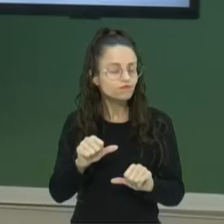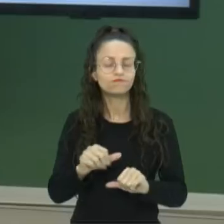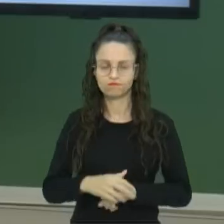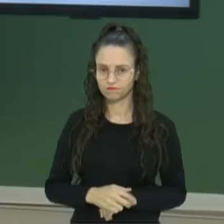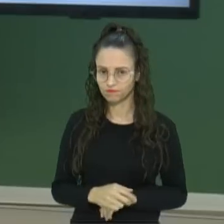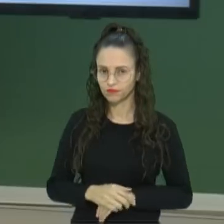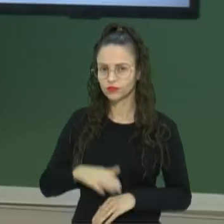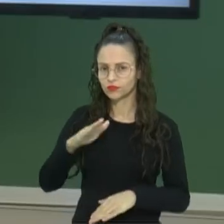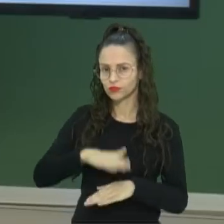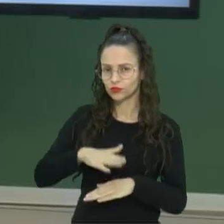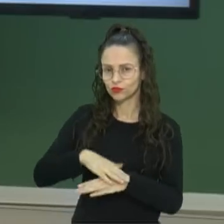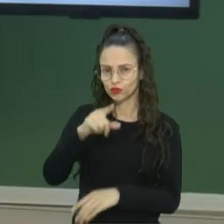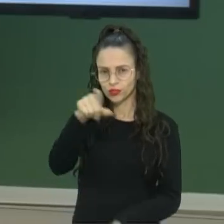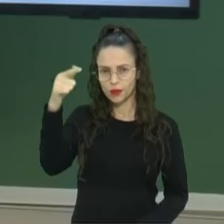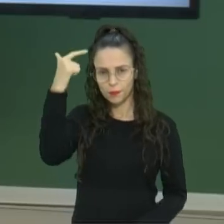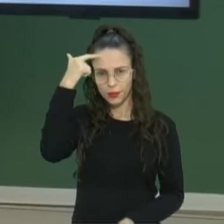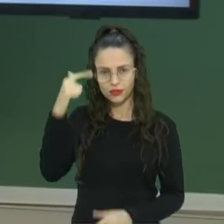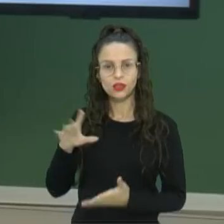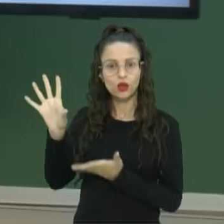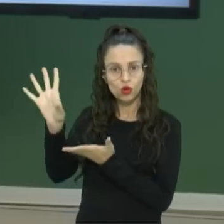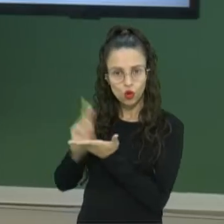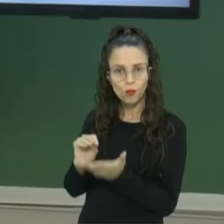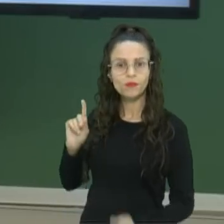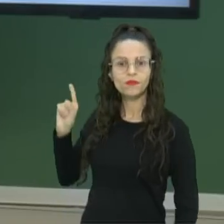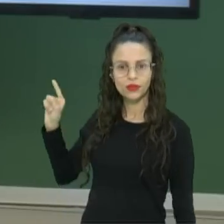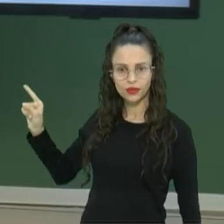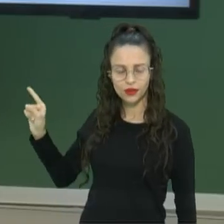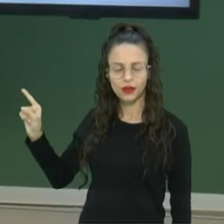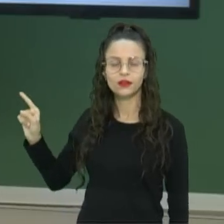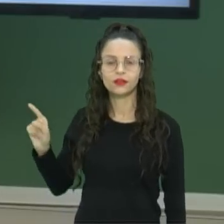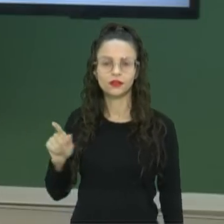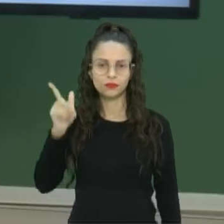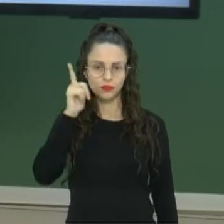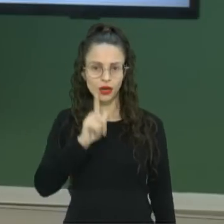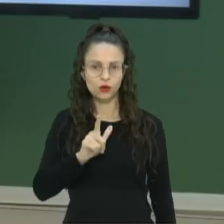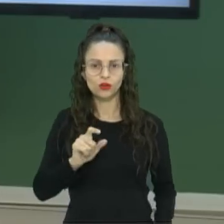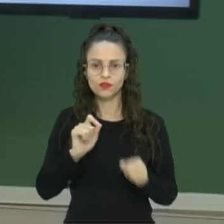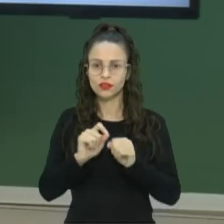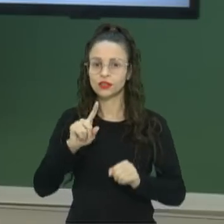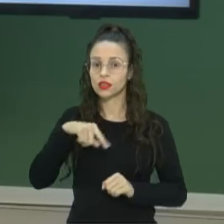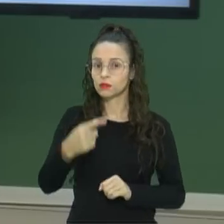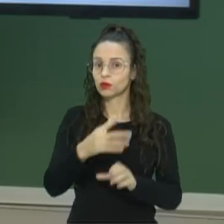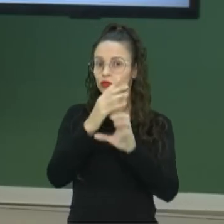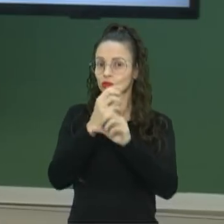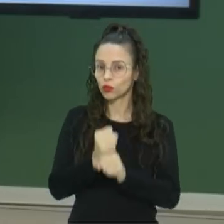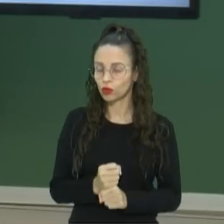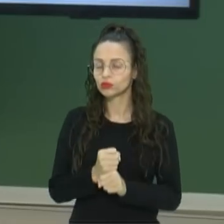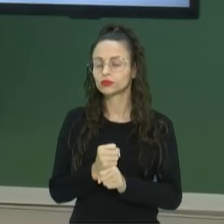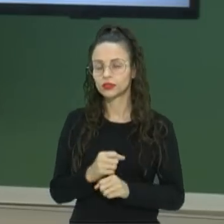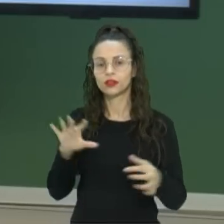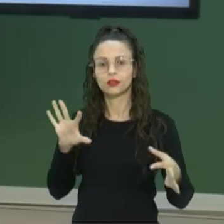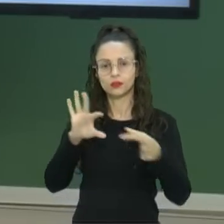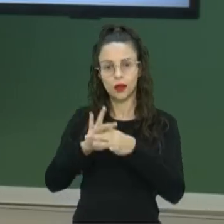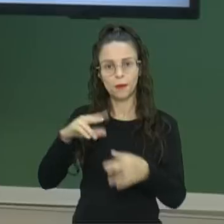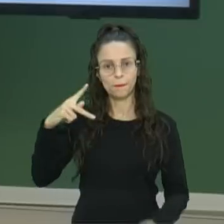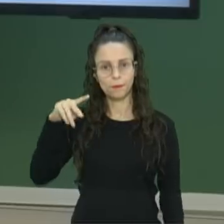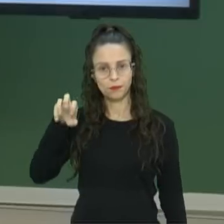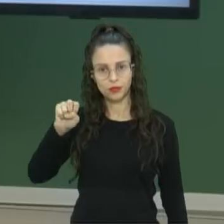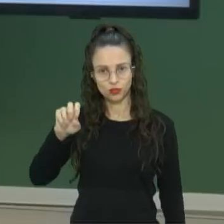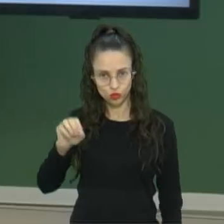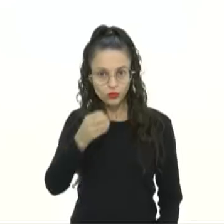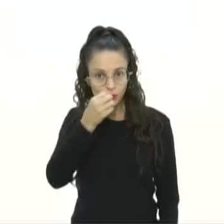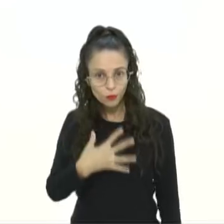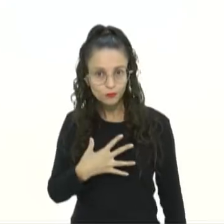Eu quero que você pense um pouquinho e copie esses valores para que a gente possa fazer a conta depois com os pesos diferentes, tá